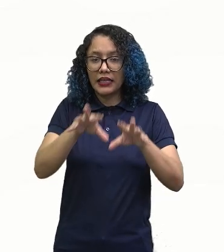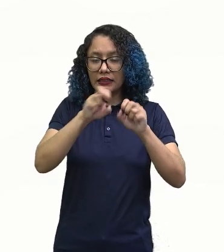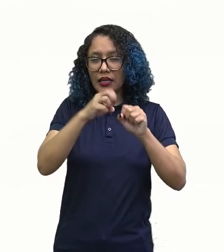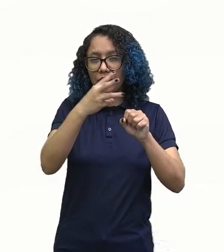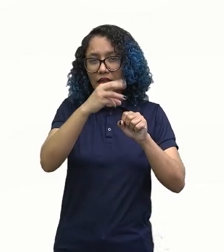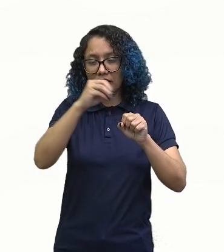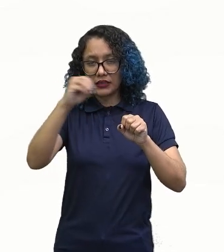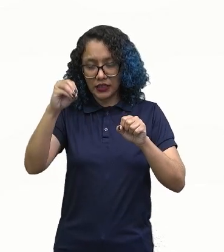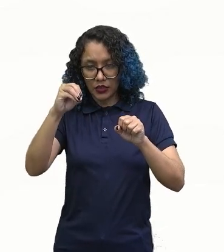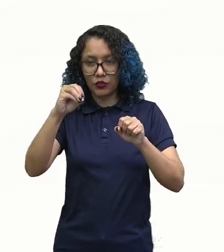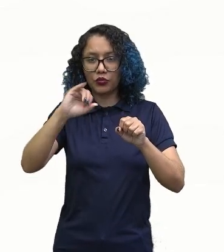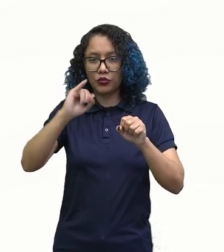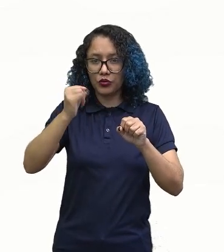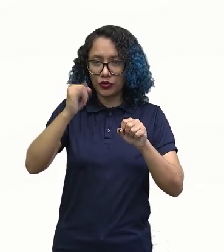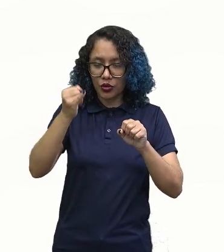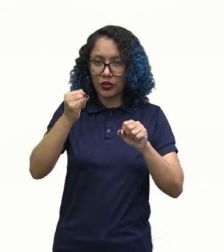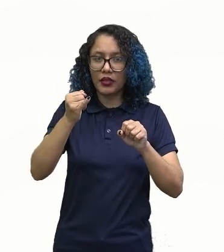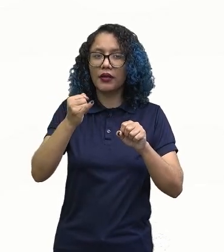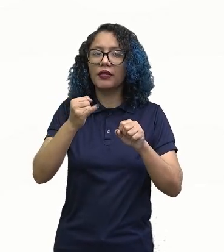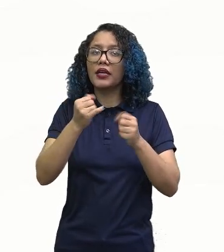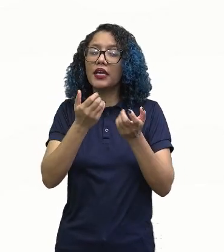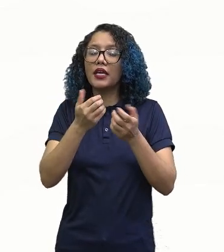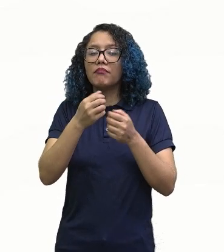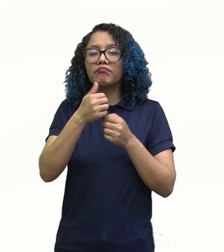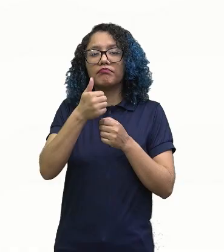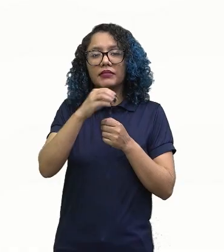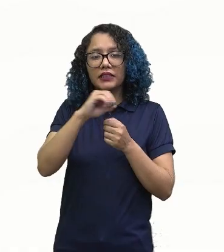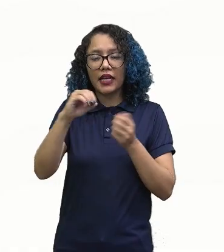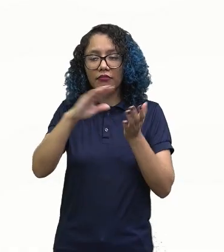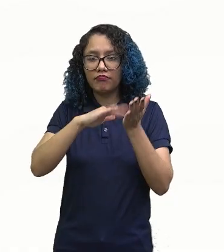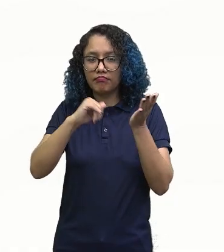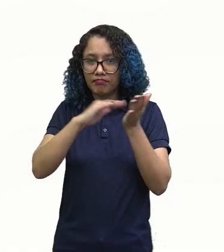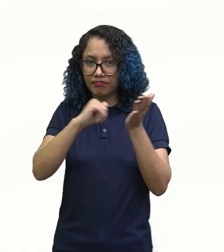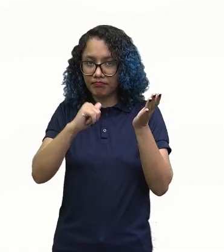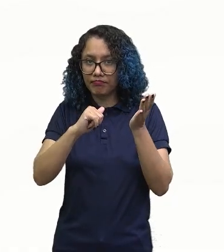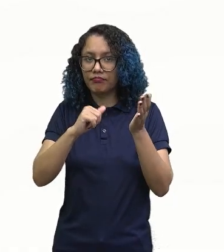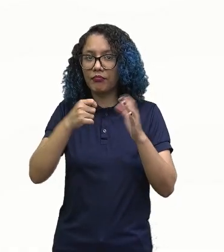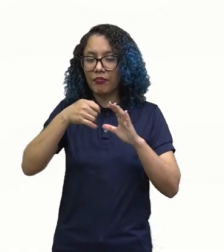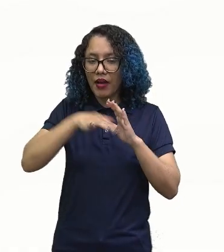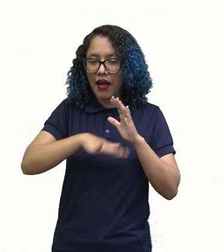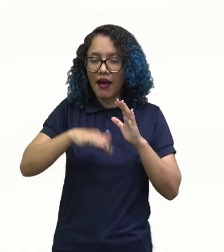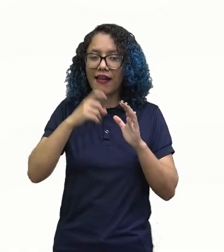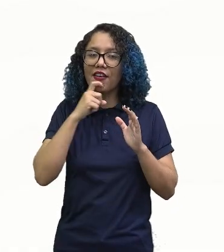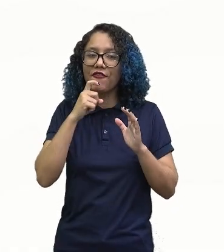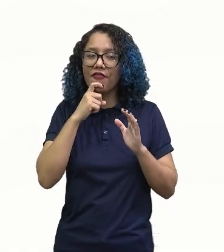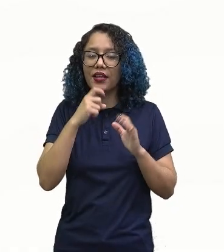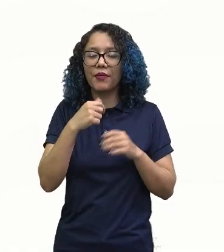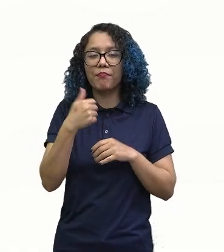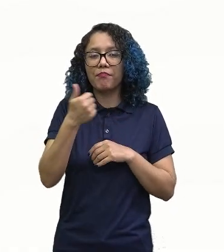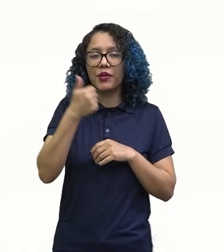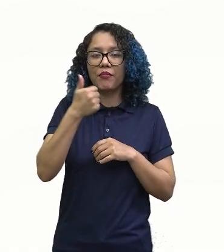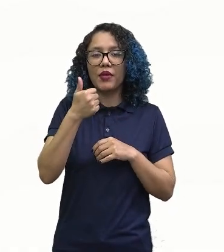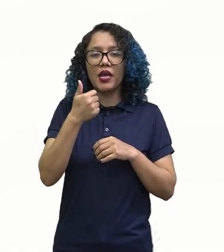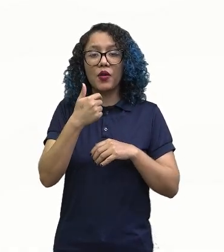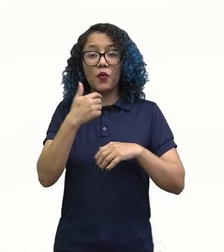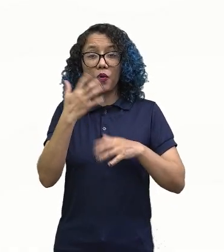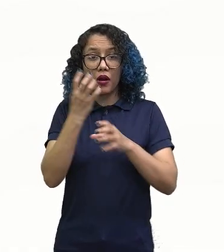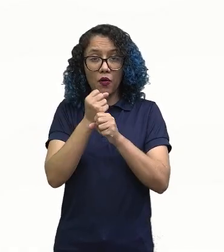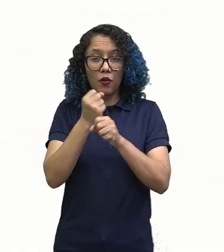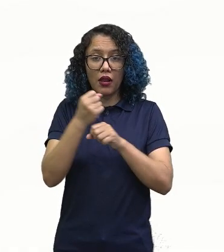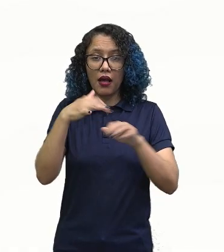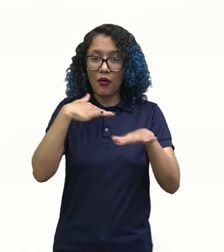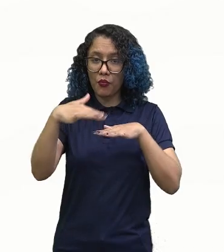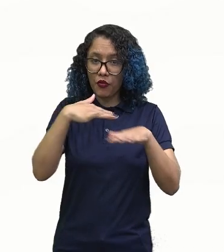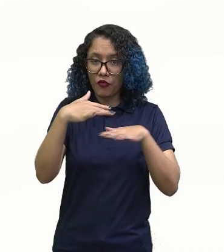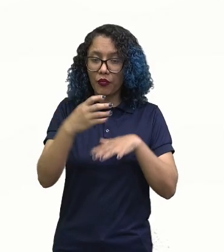uma fonte fria. E aí, o que eu quero aqui? Primeiro, calcular o trabalho em cada ciclo e depois o rendimento da